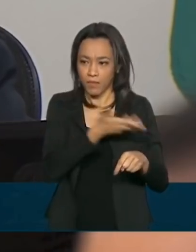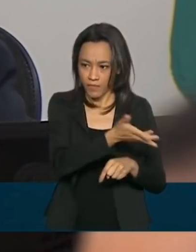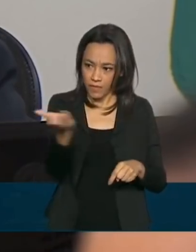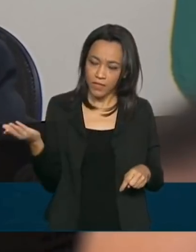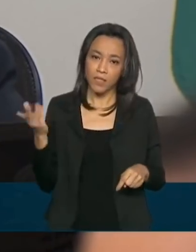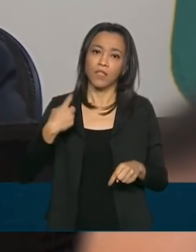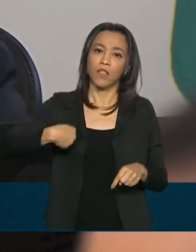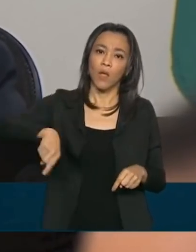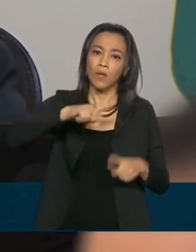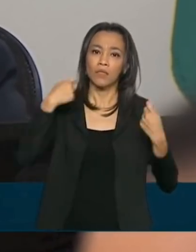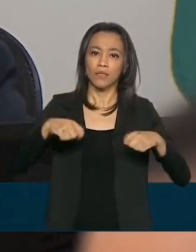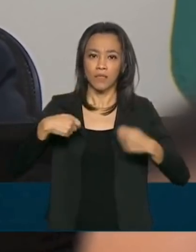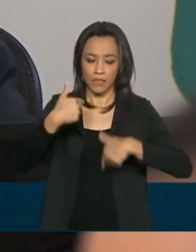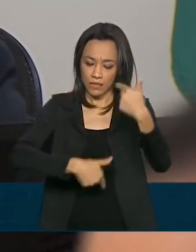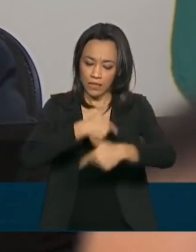temos que trabalhar em conjunto,